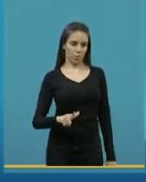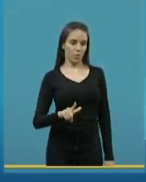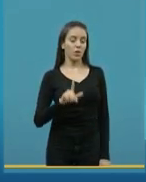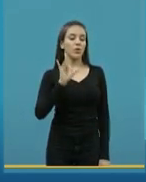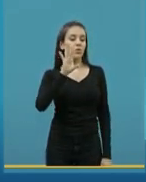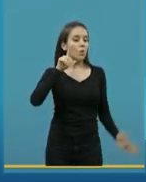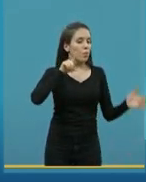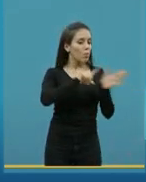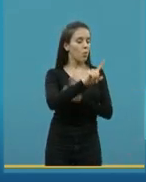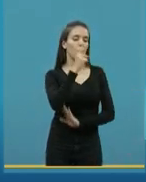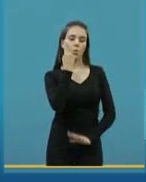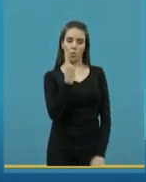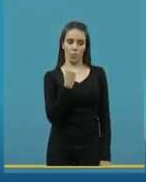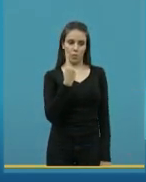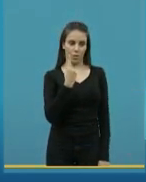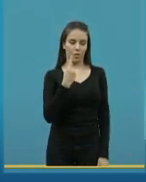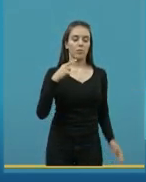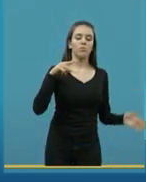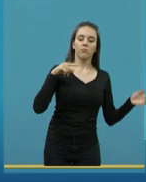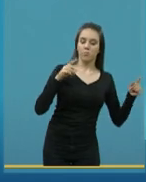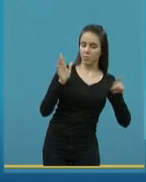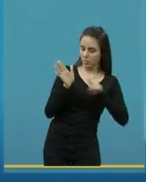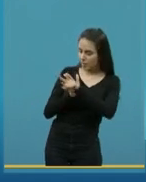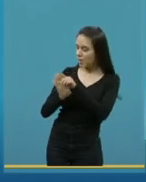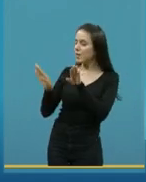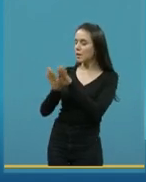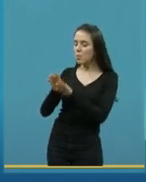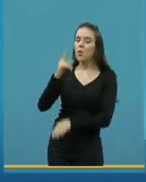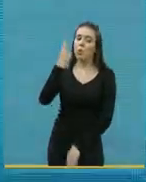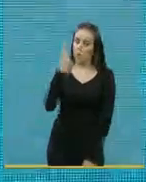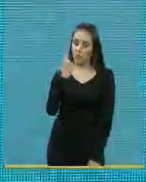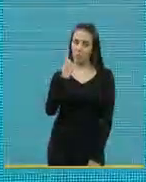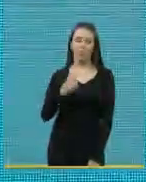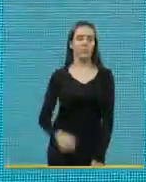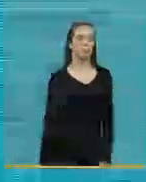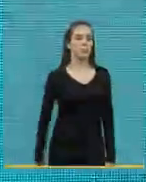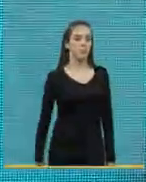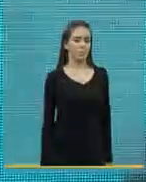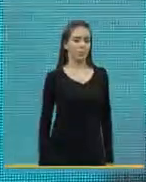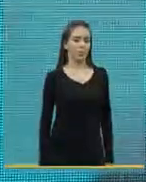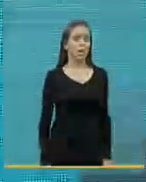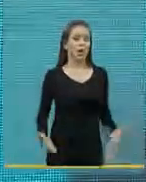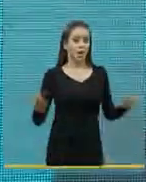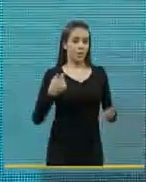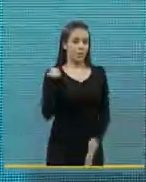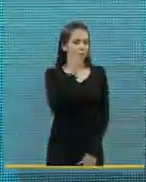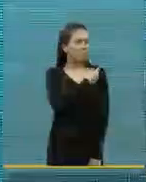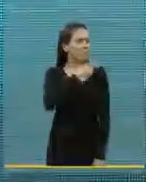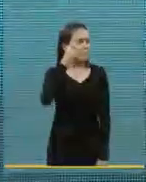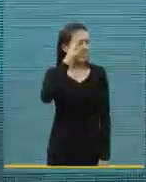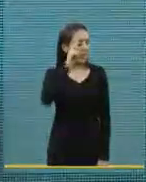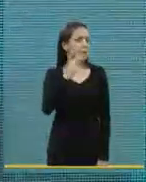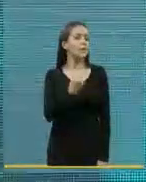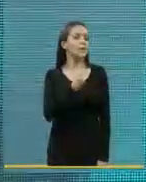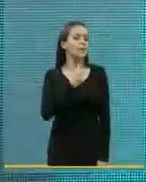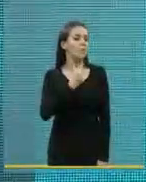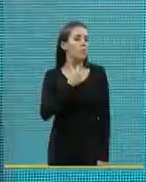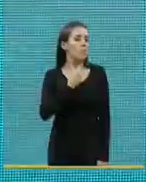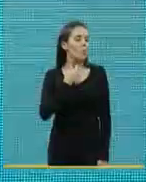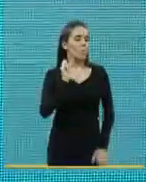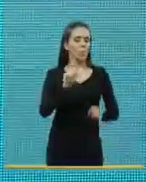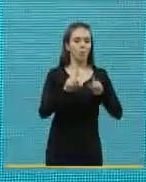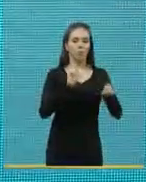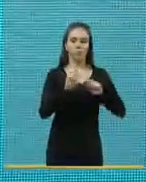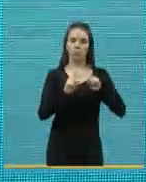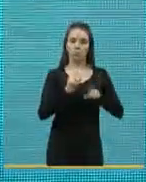apenas uma vez e será perguntado apenas uma vez lembramos que em caso de ofensa pessoal ou